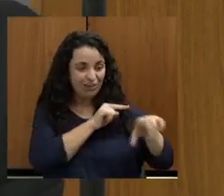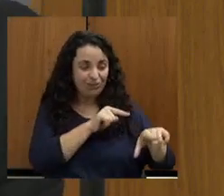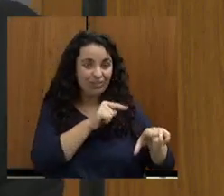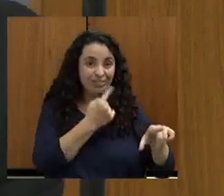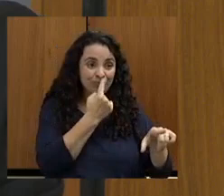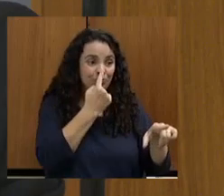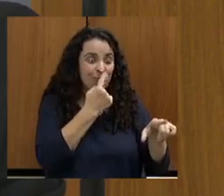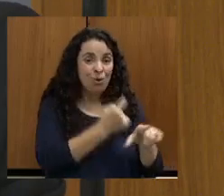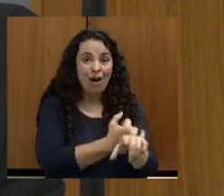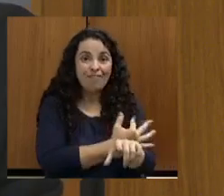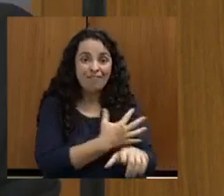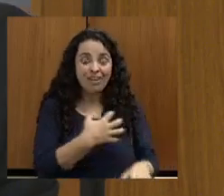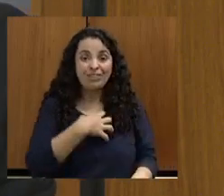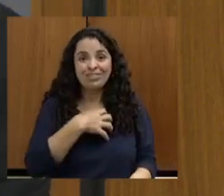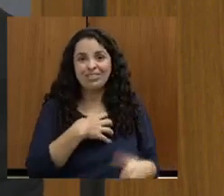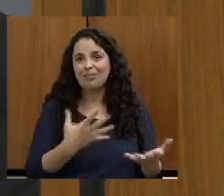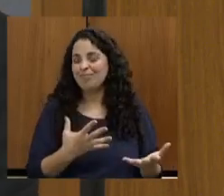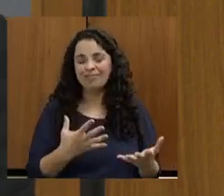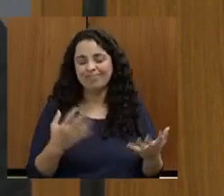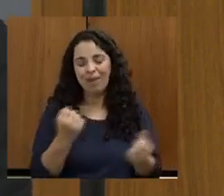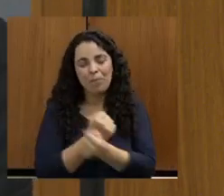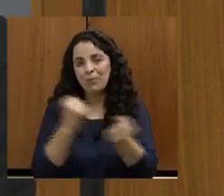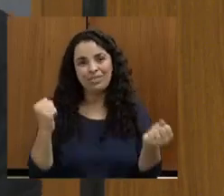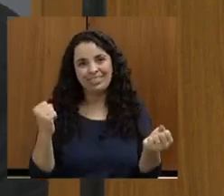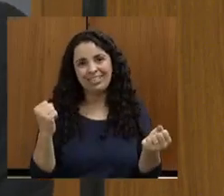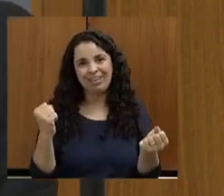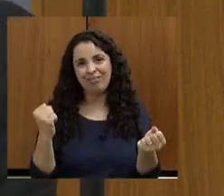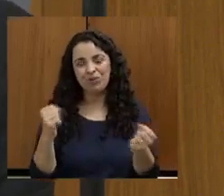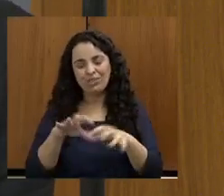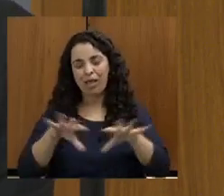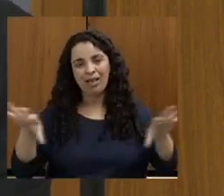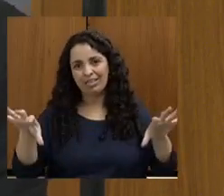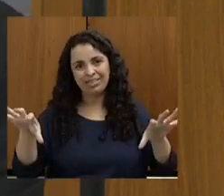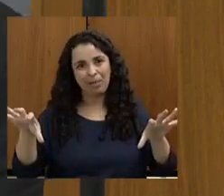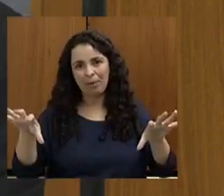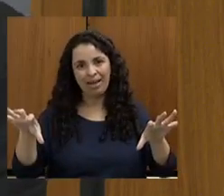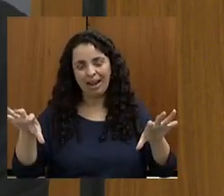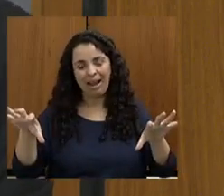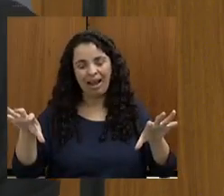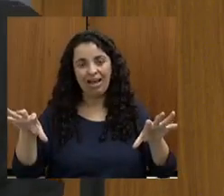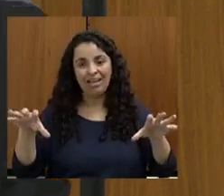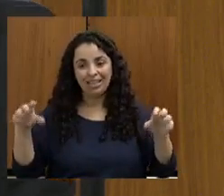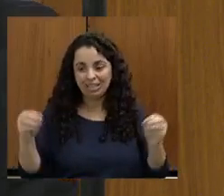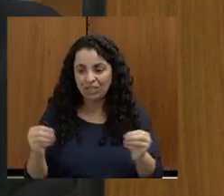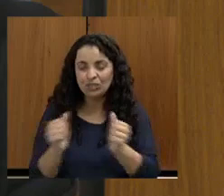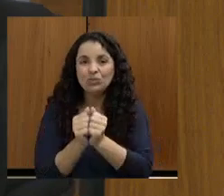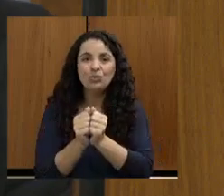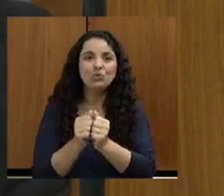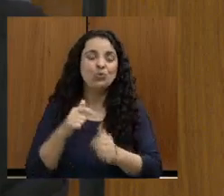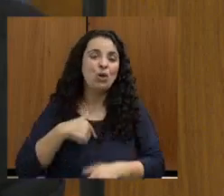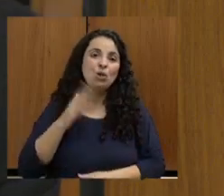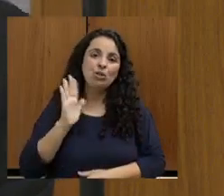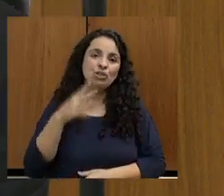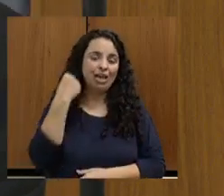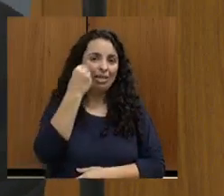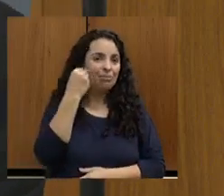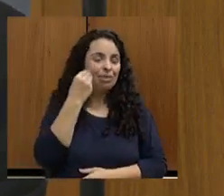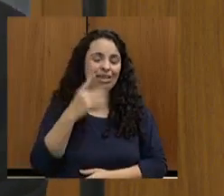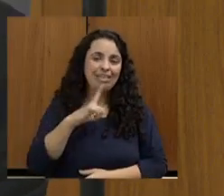afeto e do sentimento, disso tudo que você relatou, que eu já vivenciei também, eu fui uma criança também